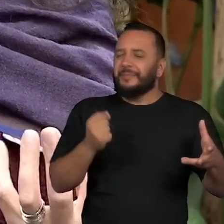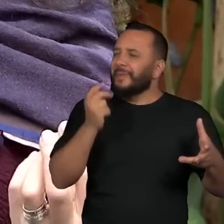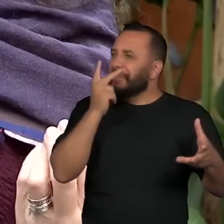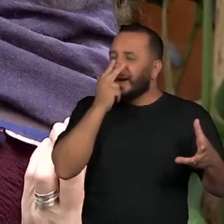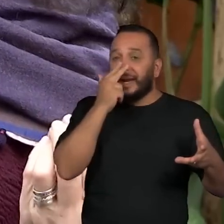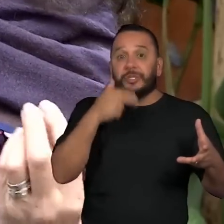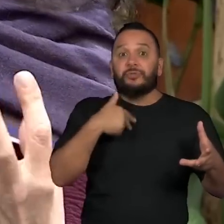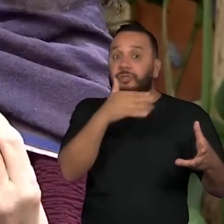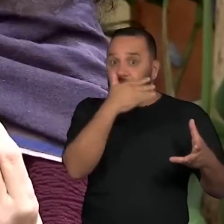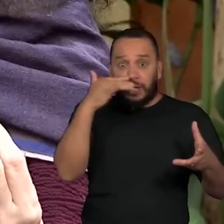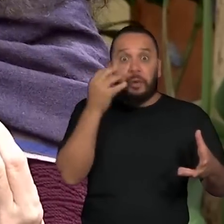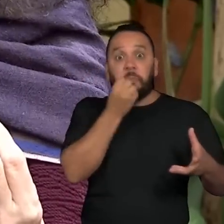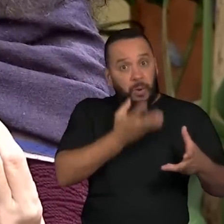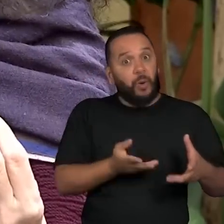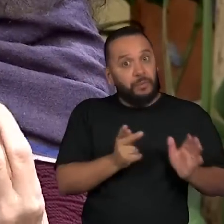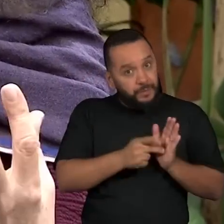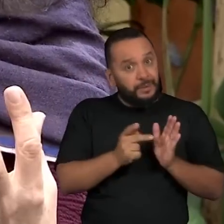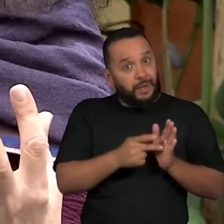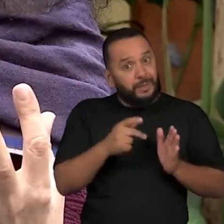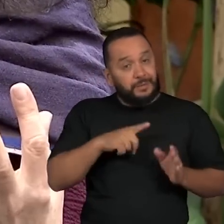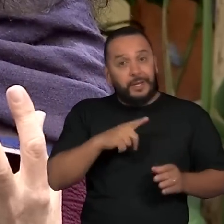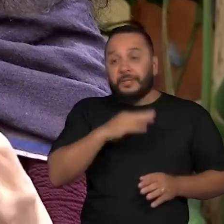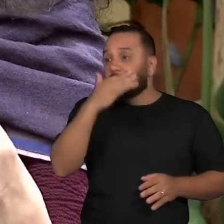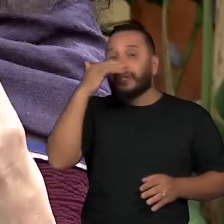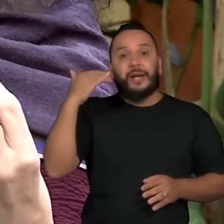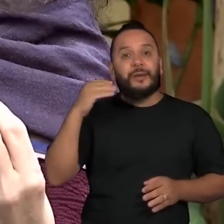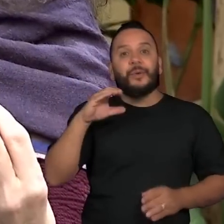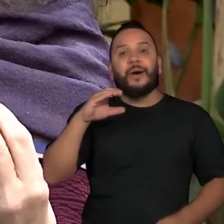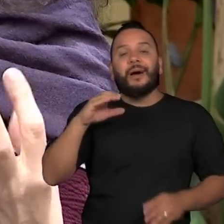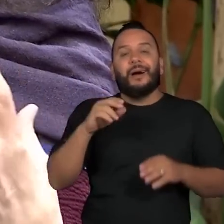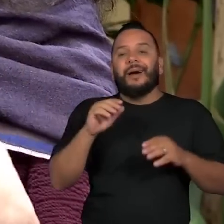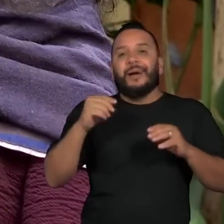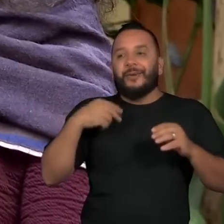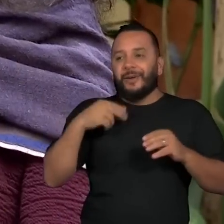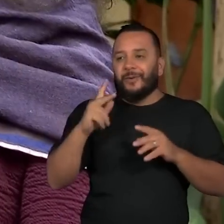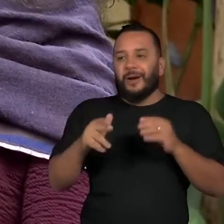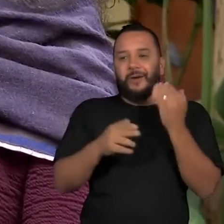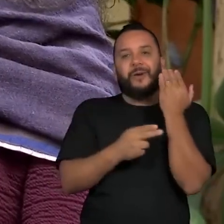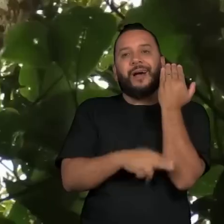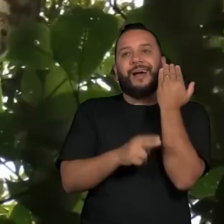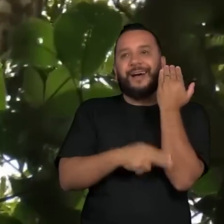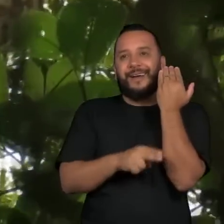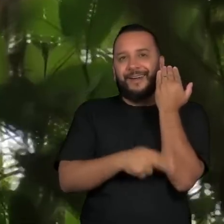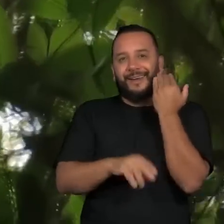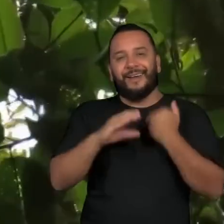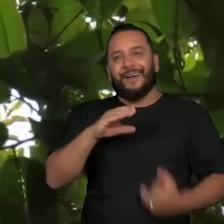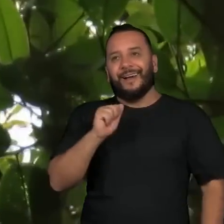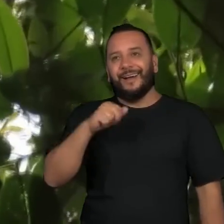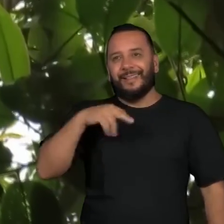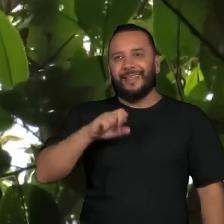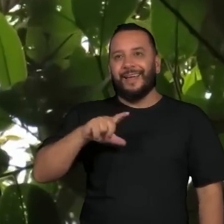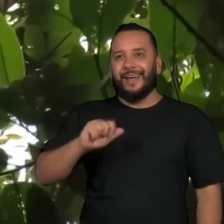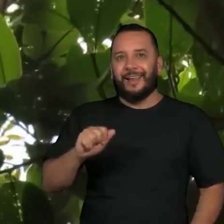bom. Eles têm um cheiro de canela por causa da comida que eles comem.